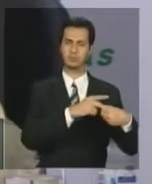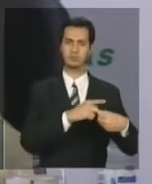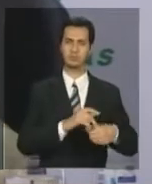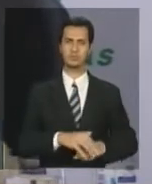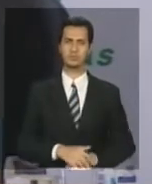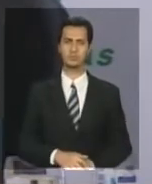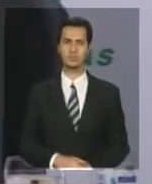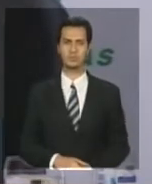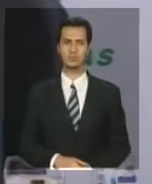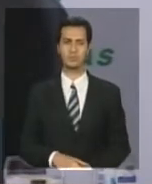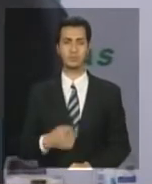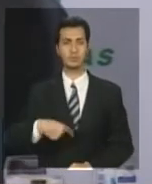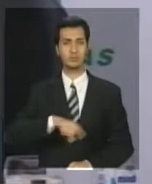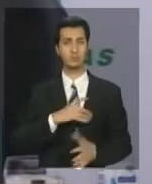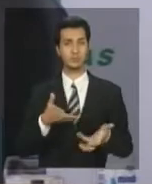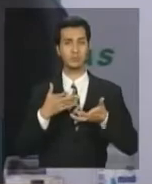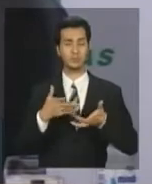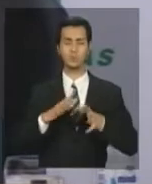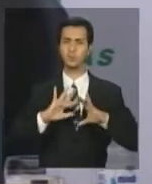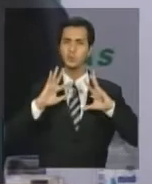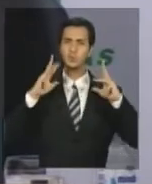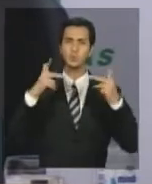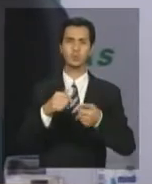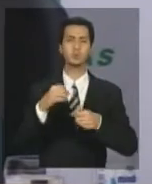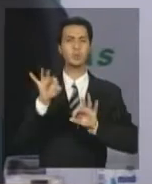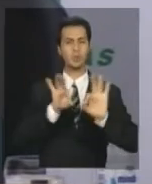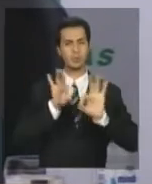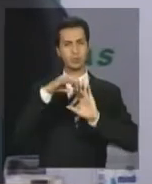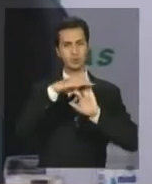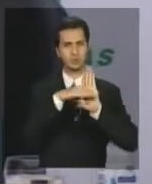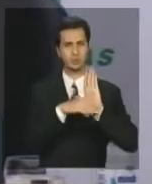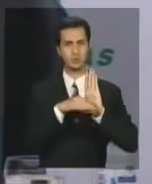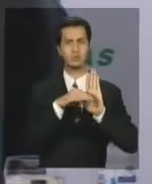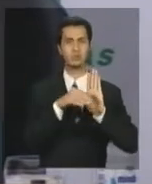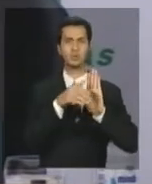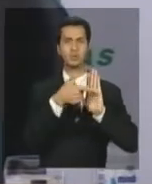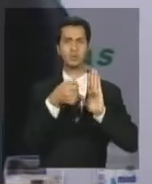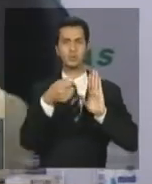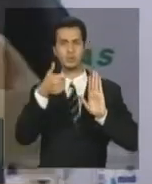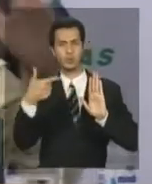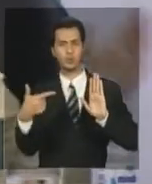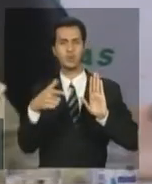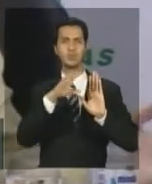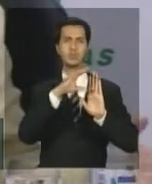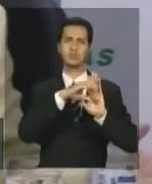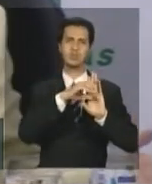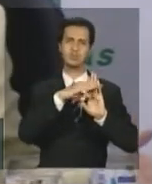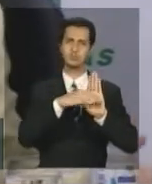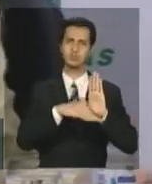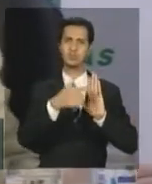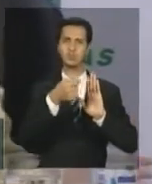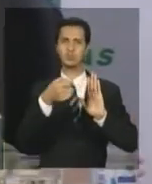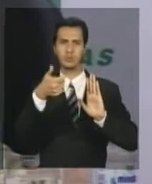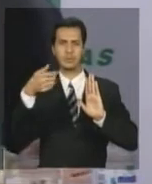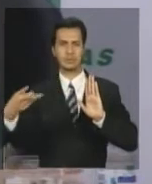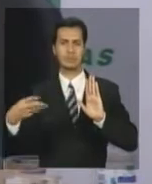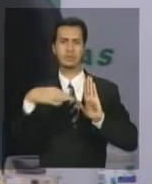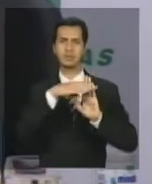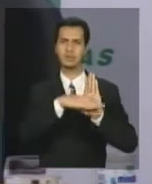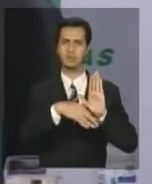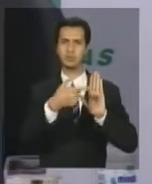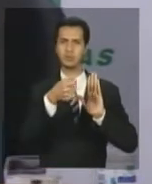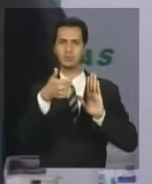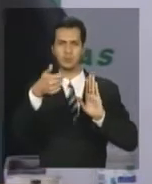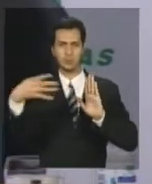ter tudo o que foi planejado para 2012, 13, 14, que foi planejado lá em 2011, que as